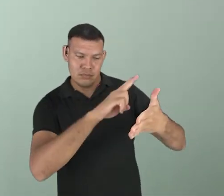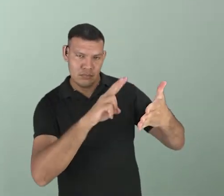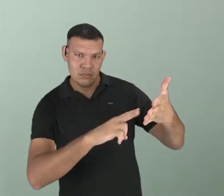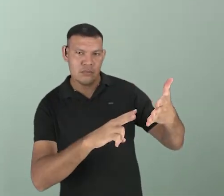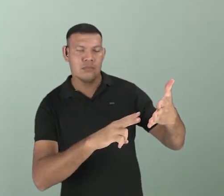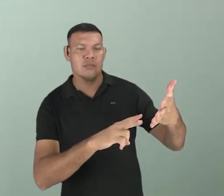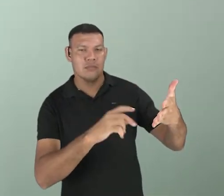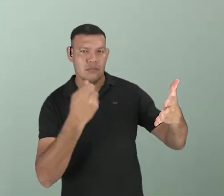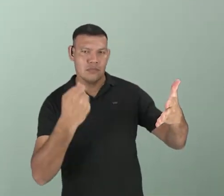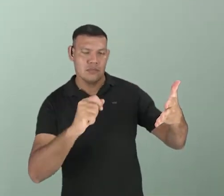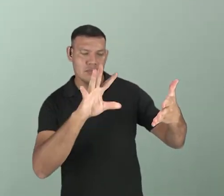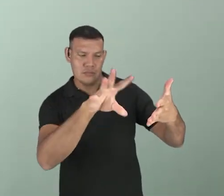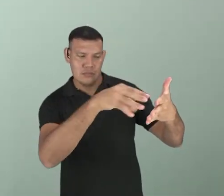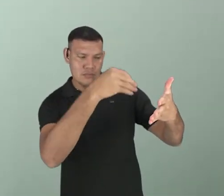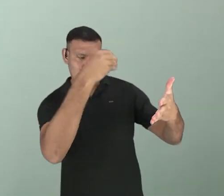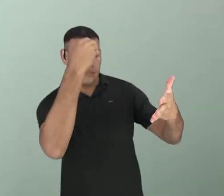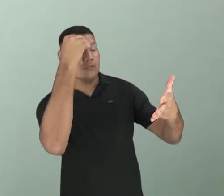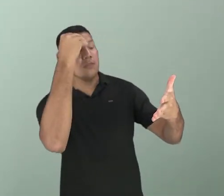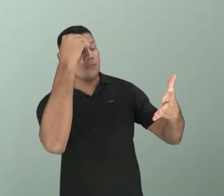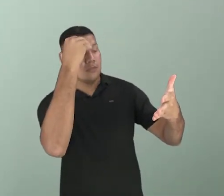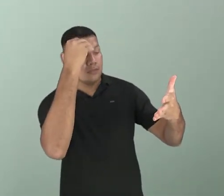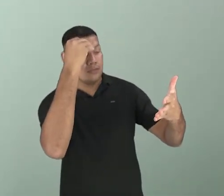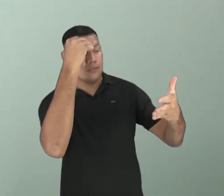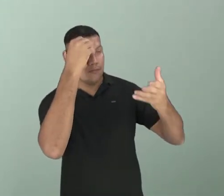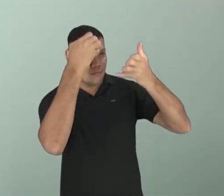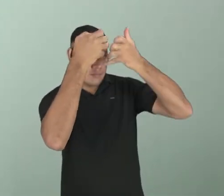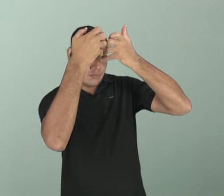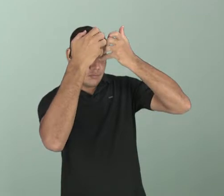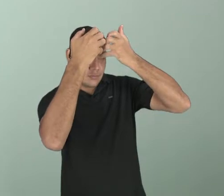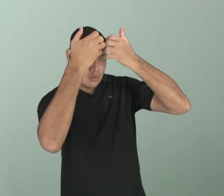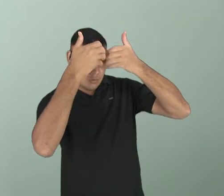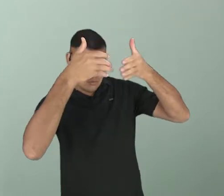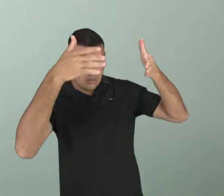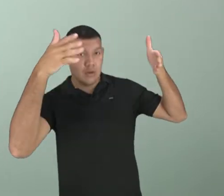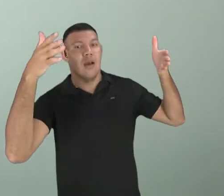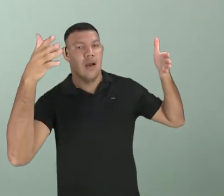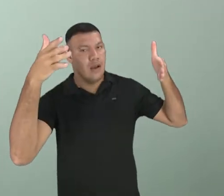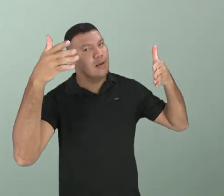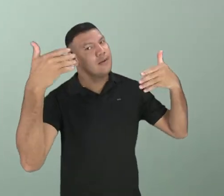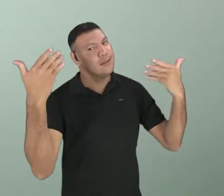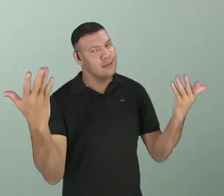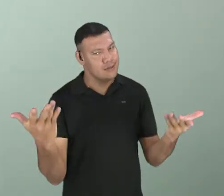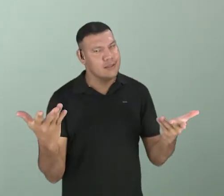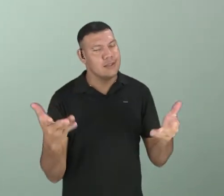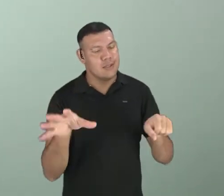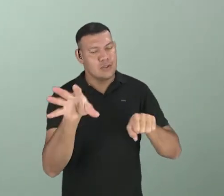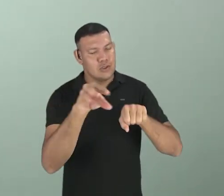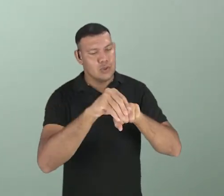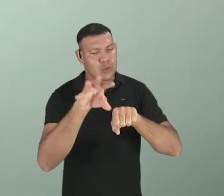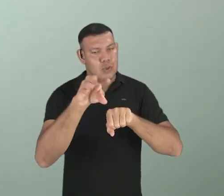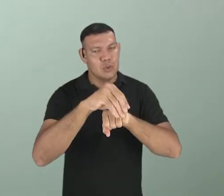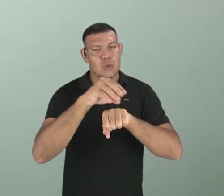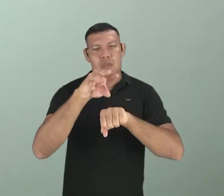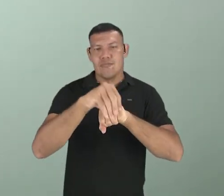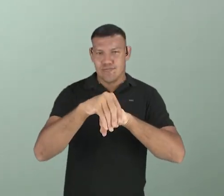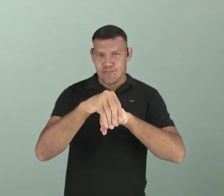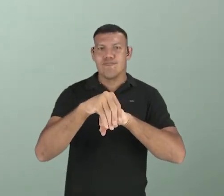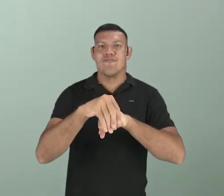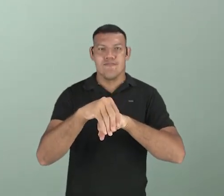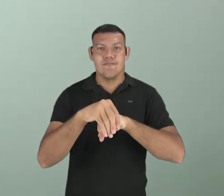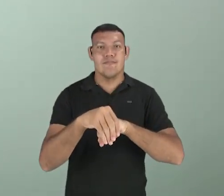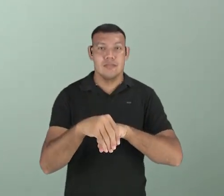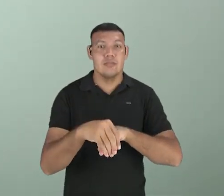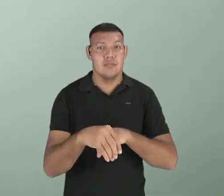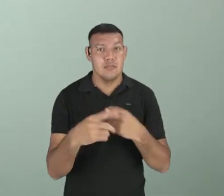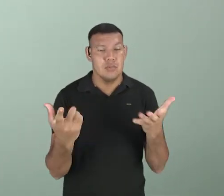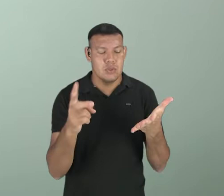que compreender o que eu estou lendo. A partir daí eu consigo absorver, entender e saber que aquilo que eu